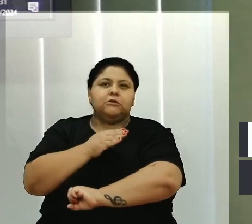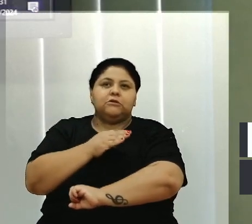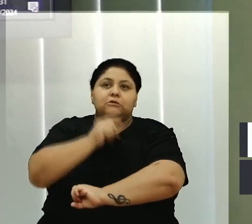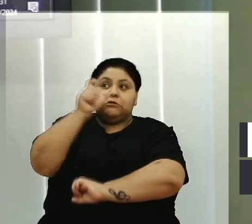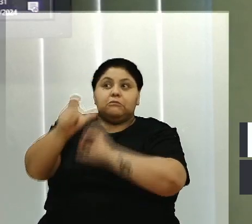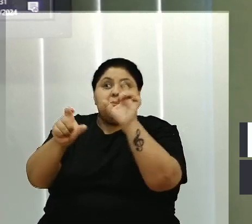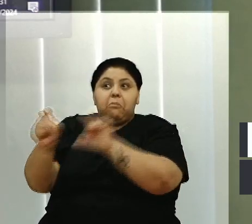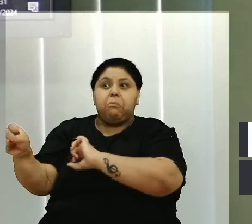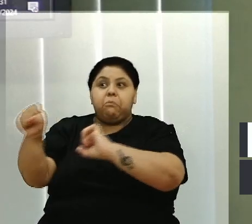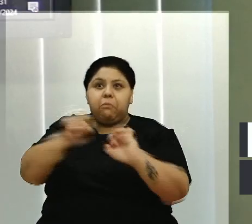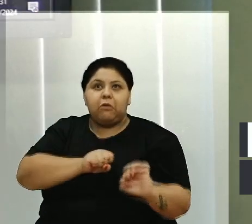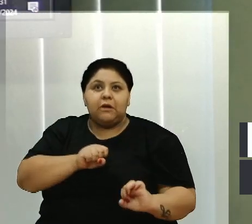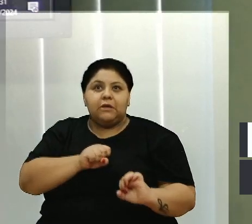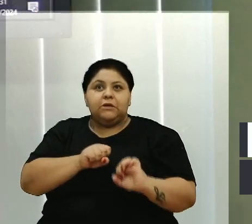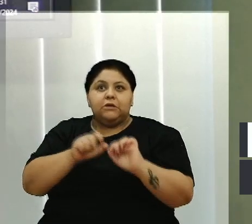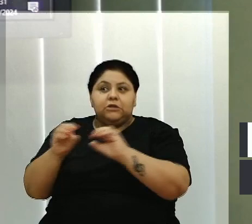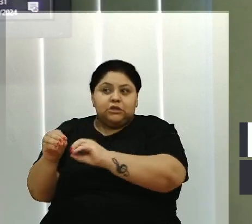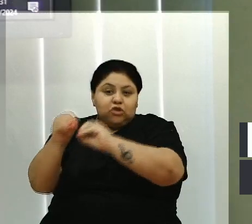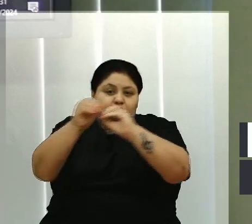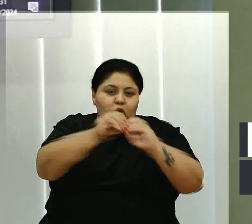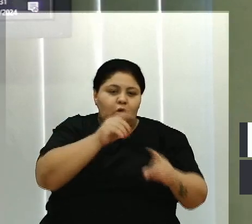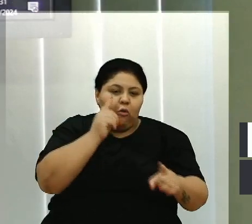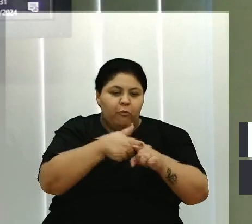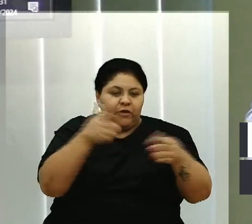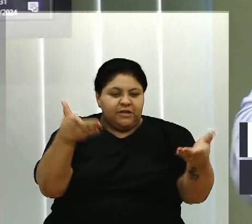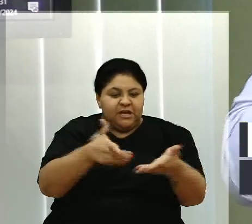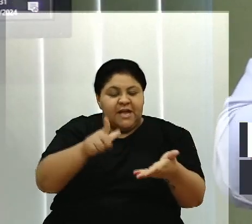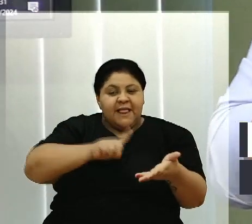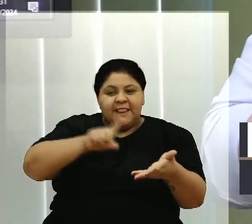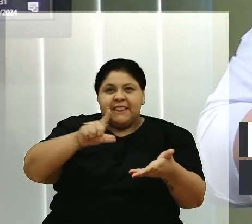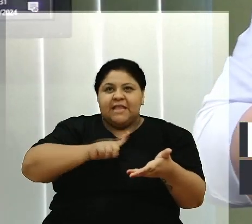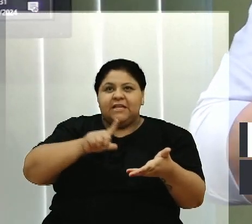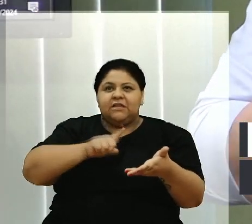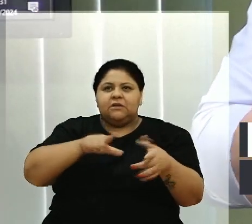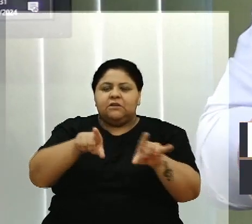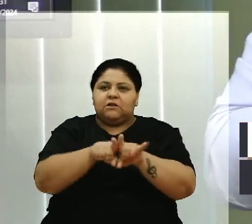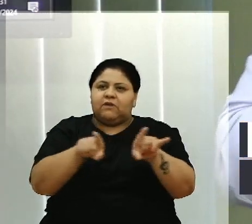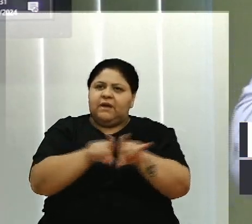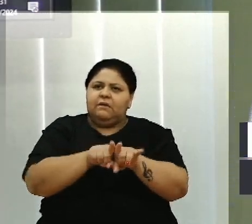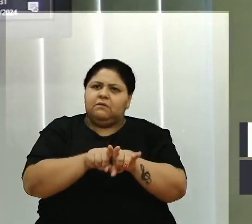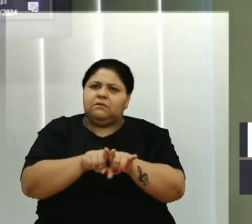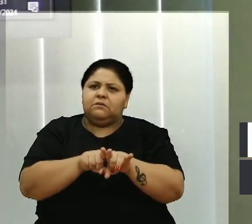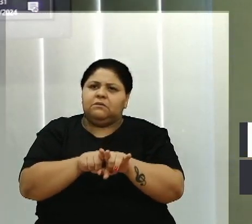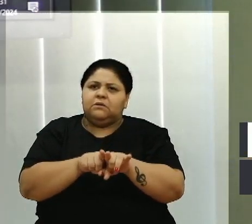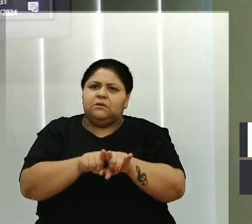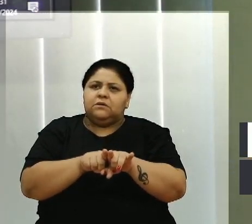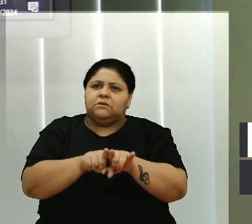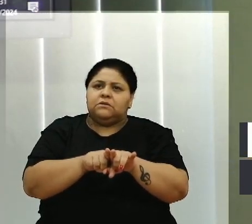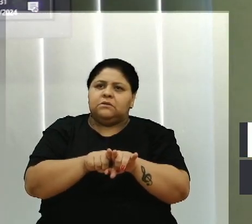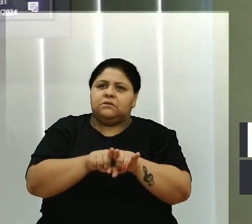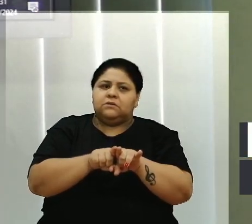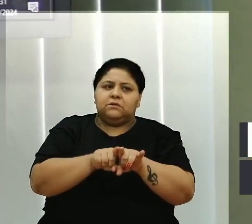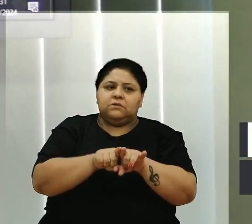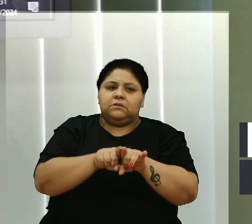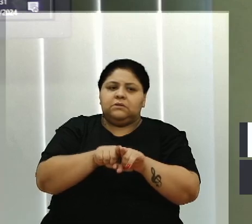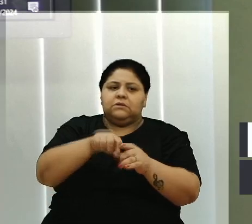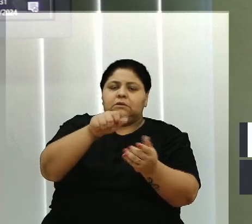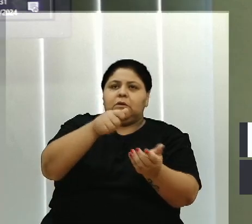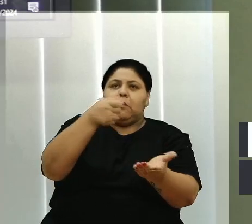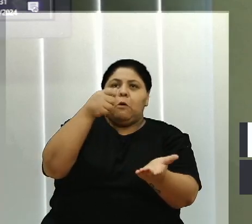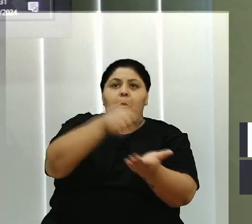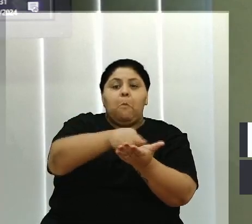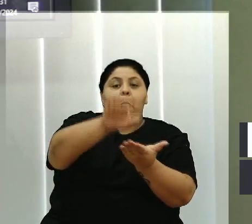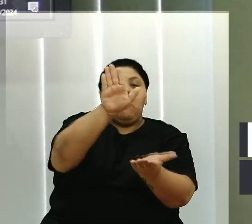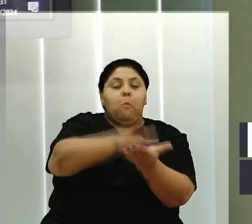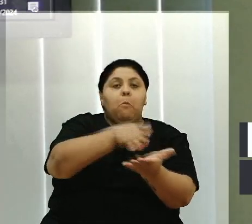pessoas pudessem se deslocar por ali, porque ali já tem uma parte que já está indenizada. Então, mesmo sem a questão, né,